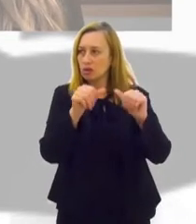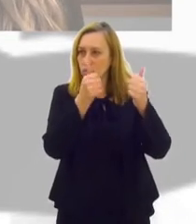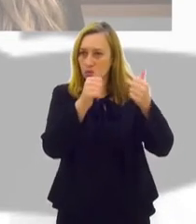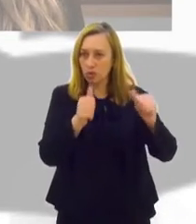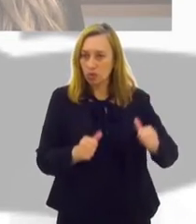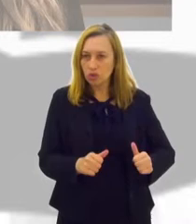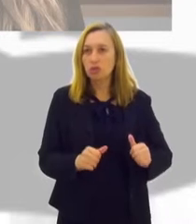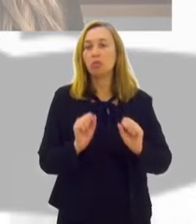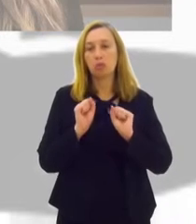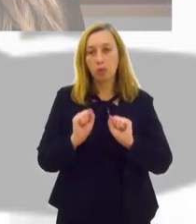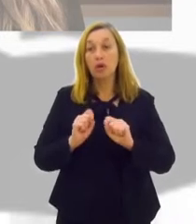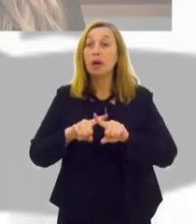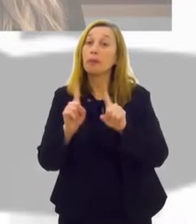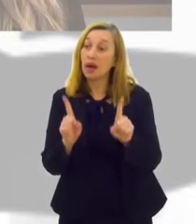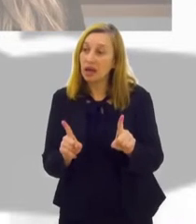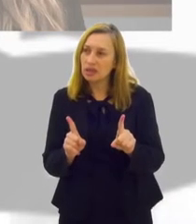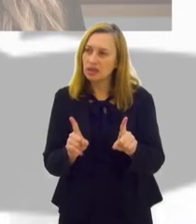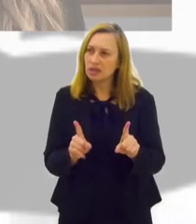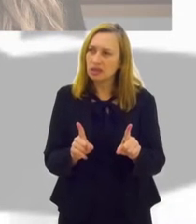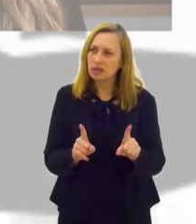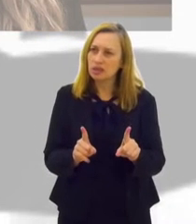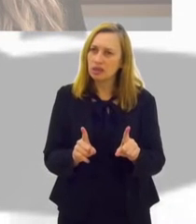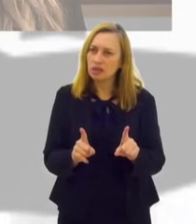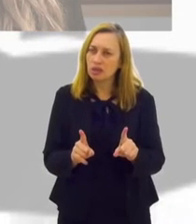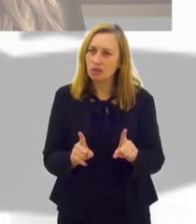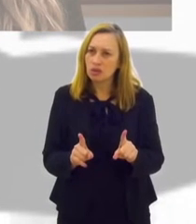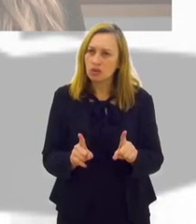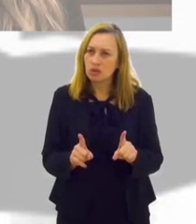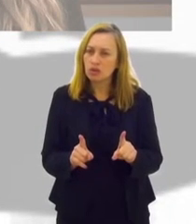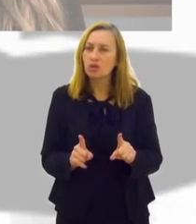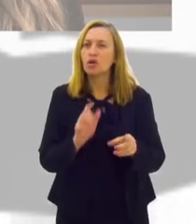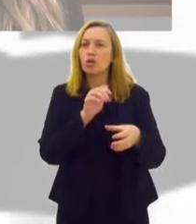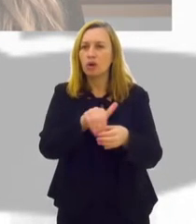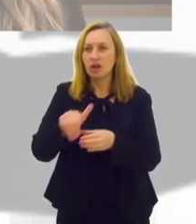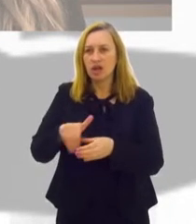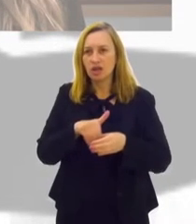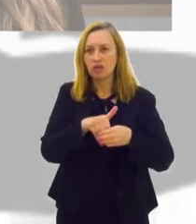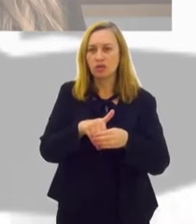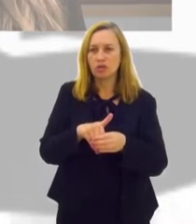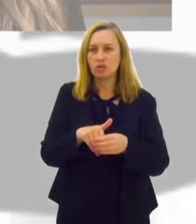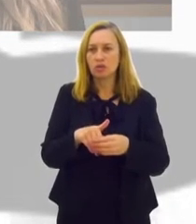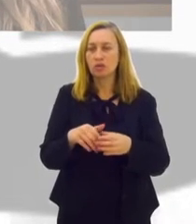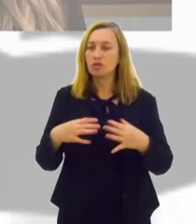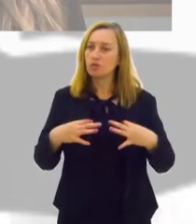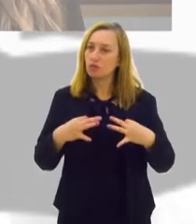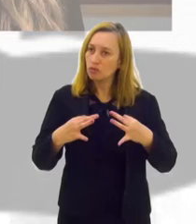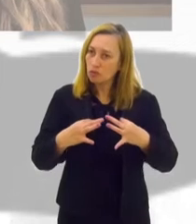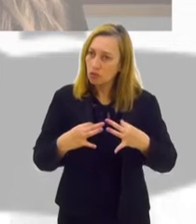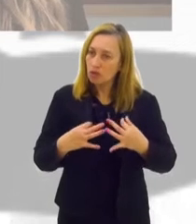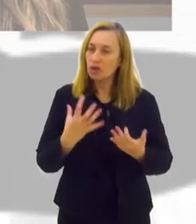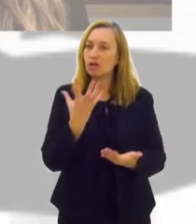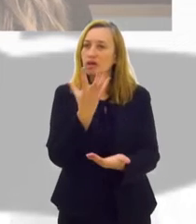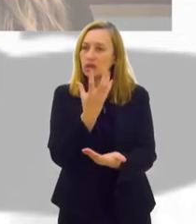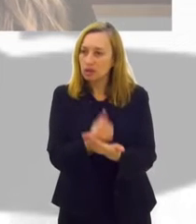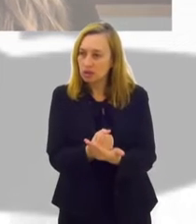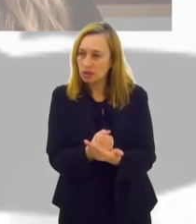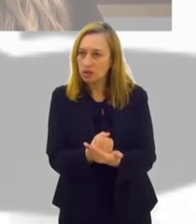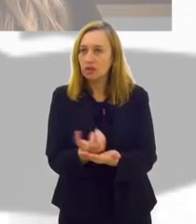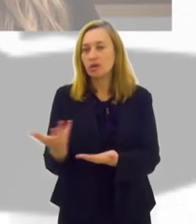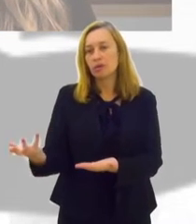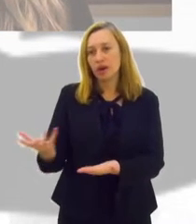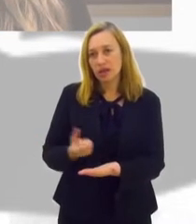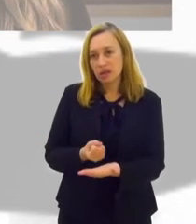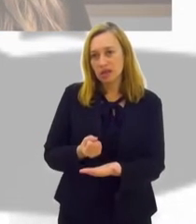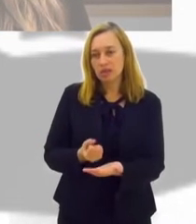de mensagens eletrônicas, pode. Só que o eleitor tem que voluntariamente se